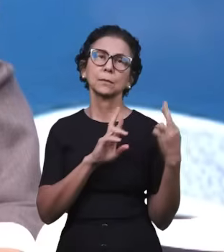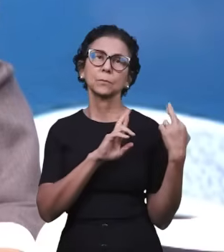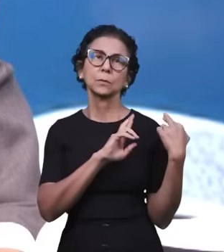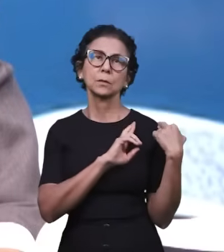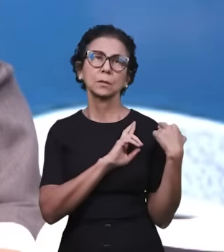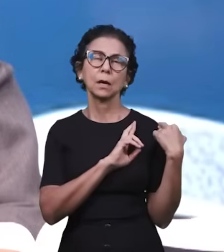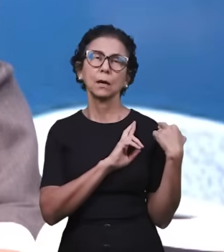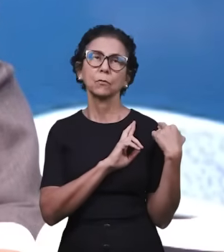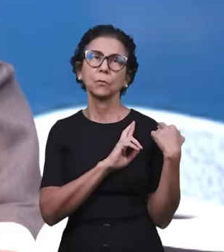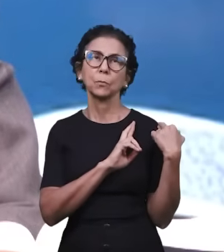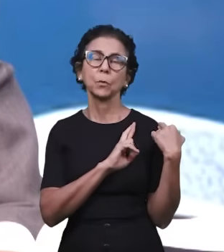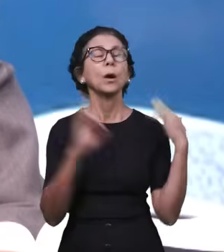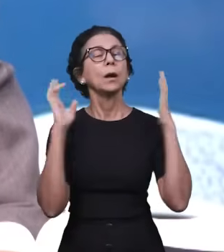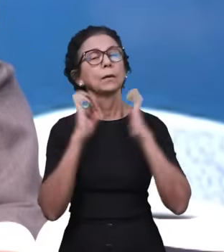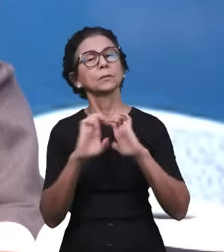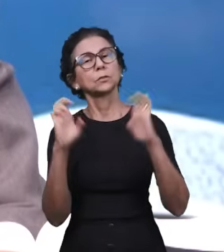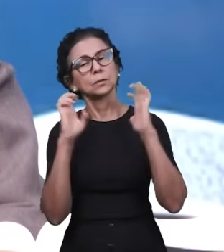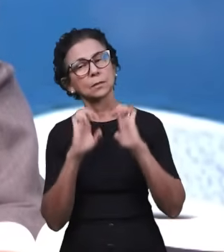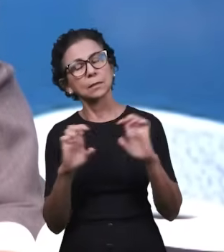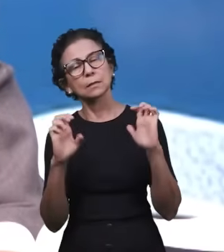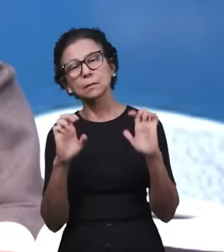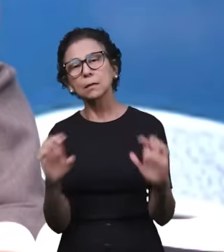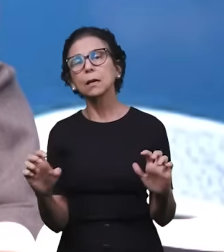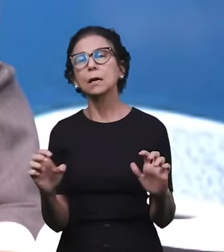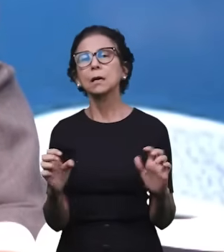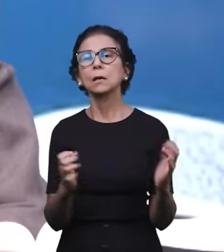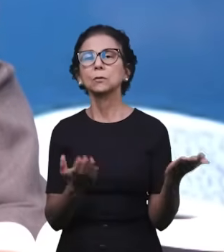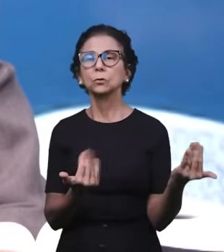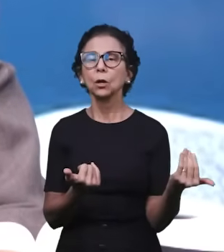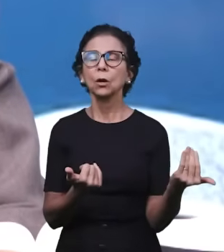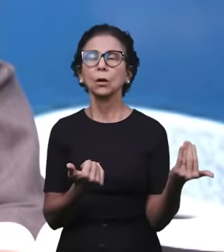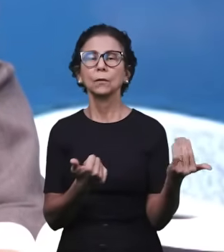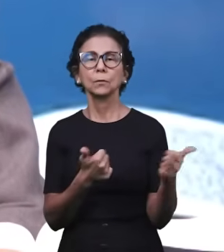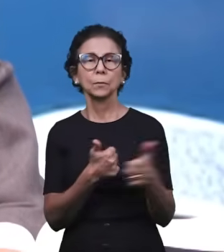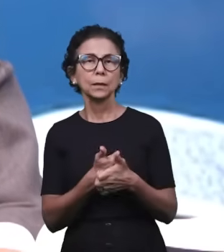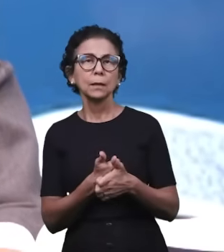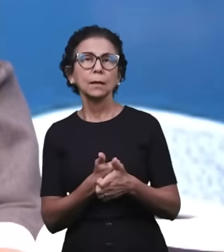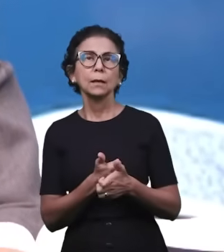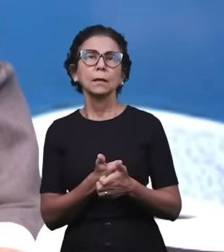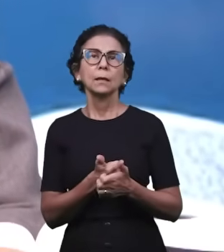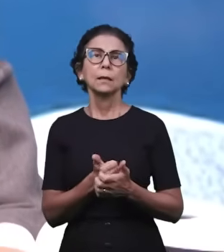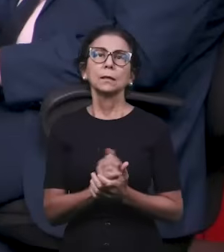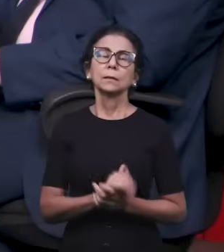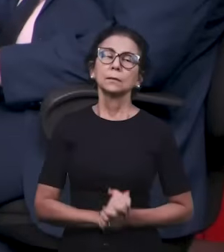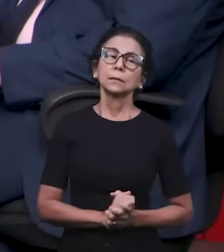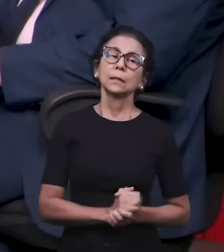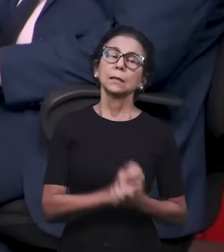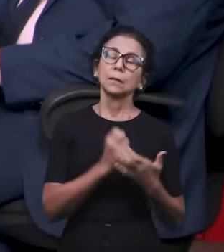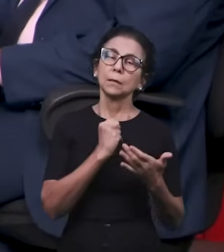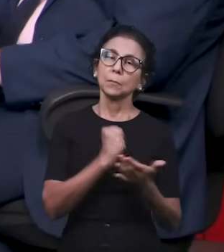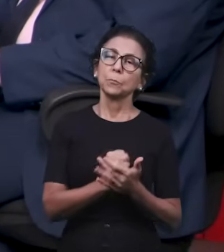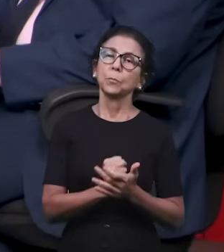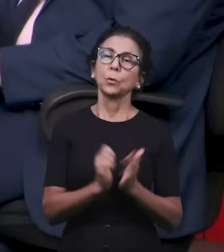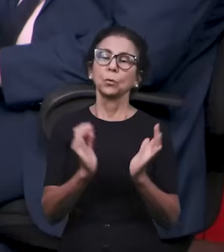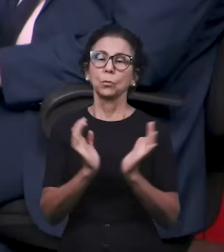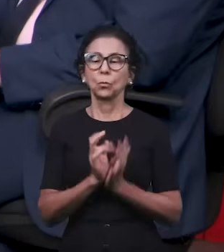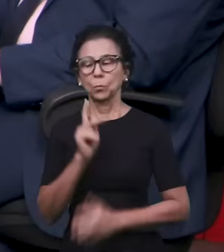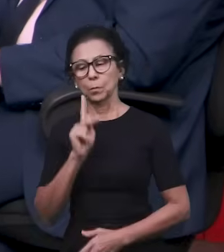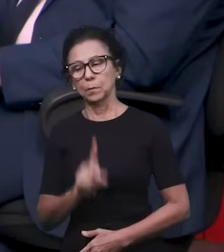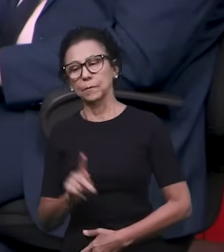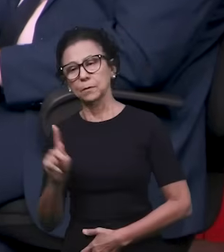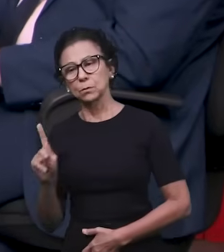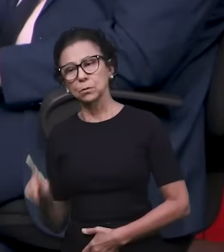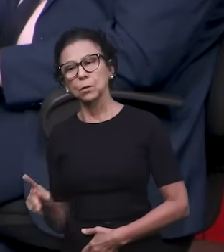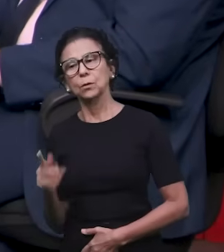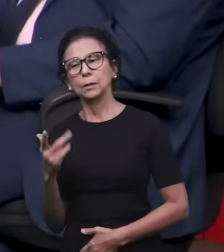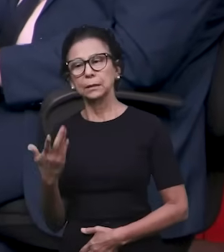trabalho da igreja, evangelização, né, para sair com jovens. Dá suporte às professoras, das crianças, intermediários, adolescentes,